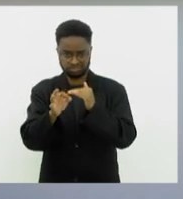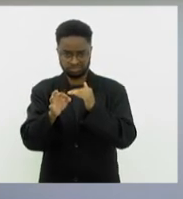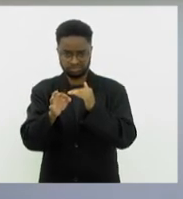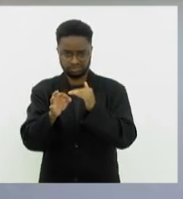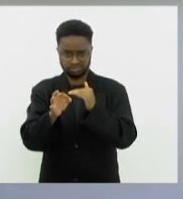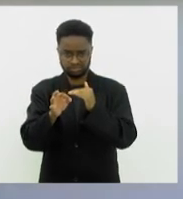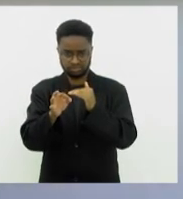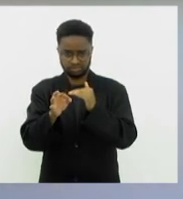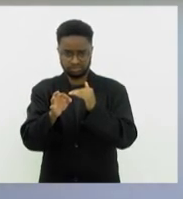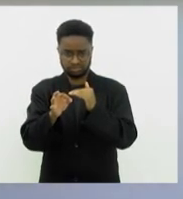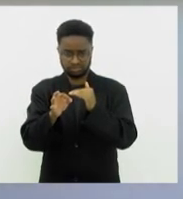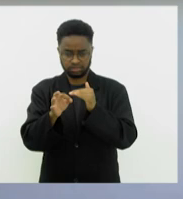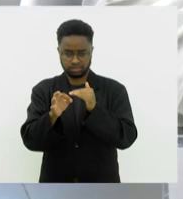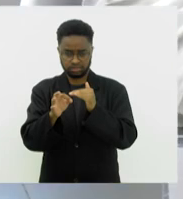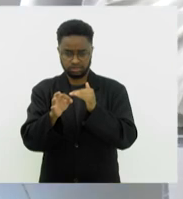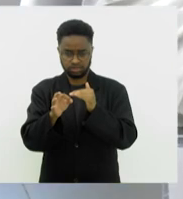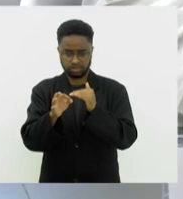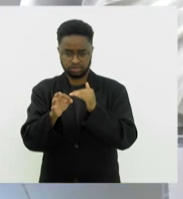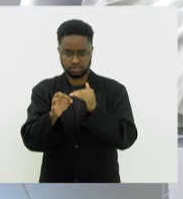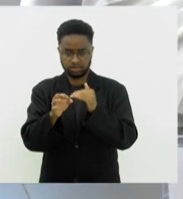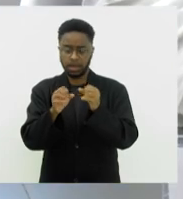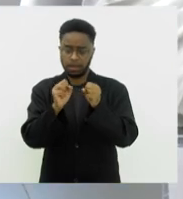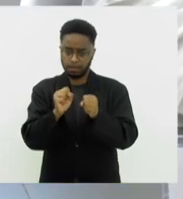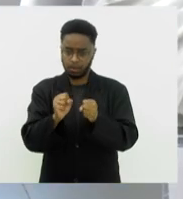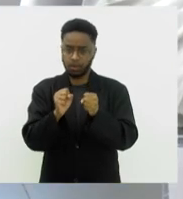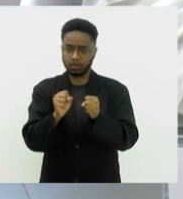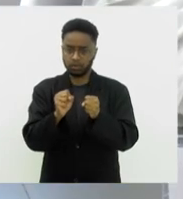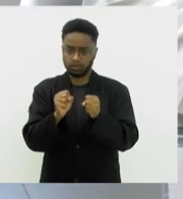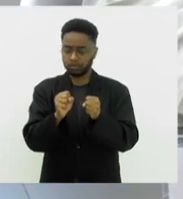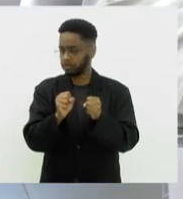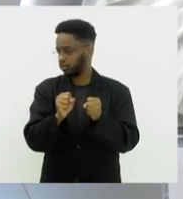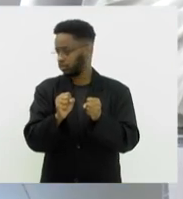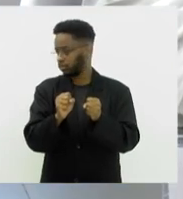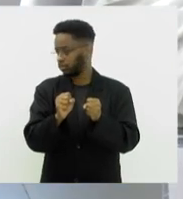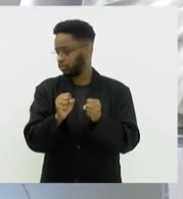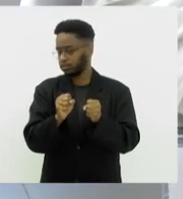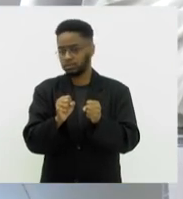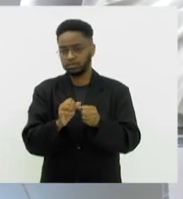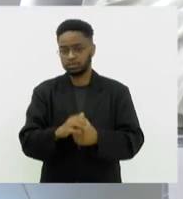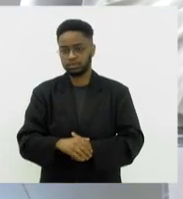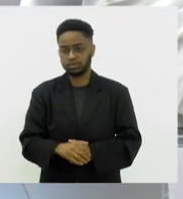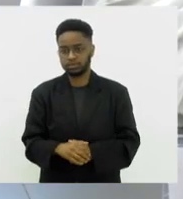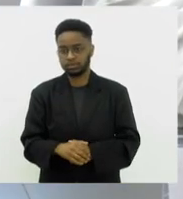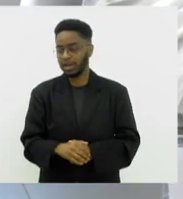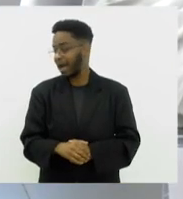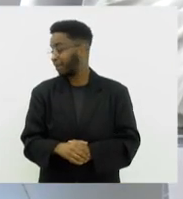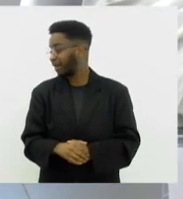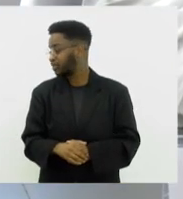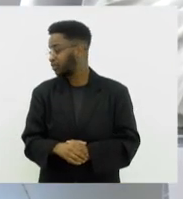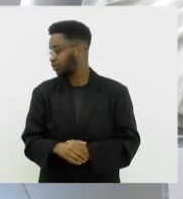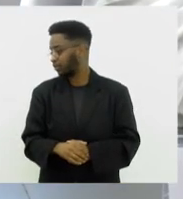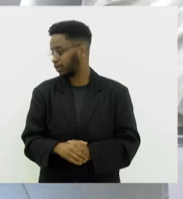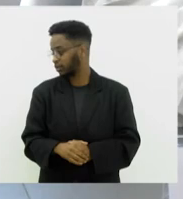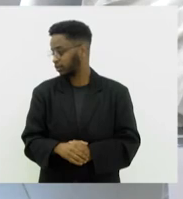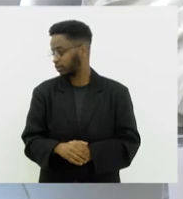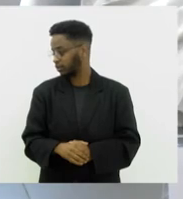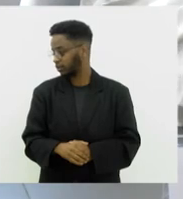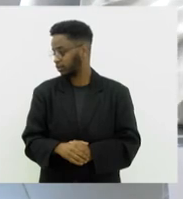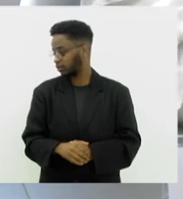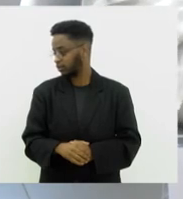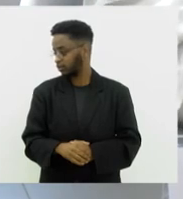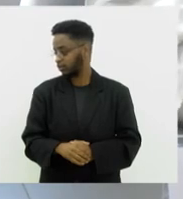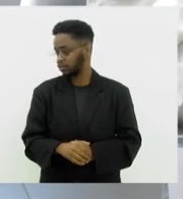que pode votar e justificar se assim desejar o membro não vejo problema algum